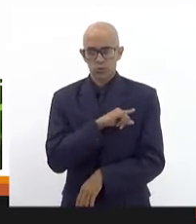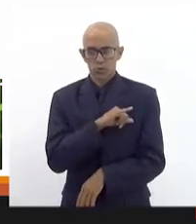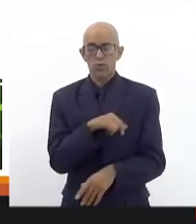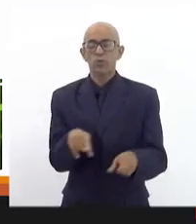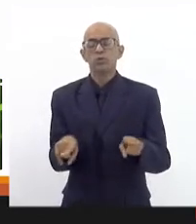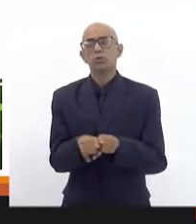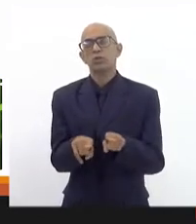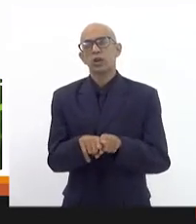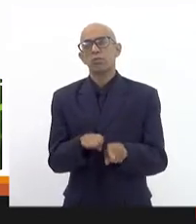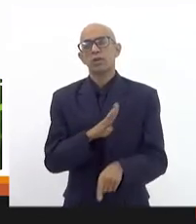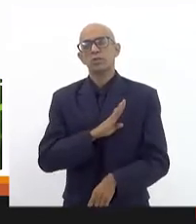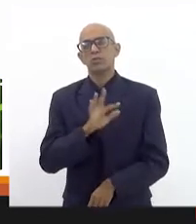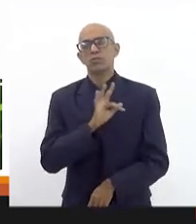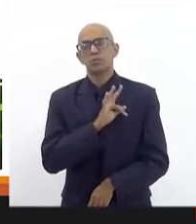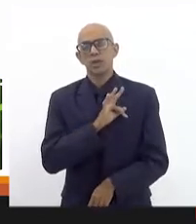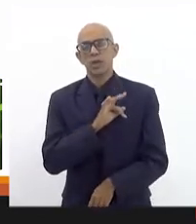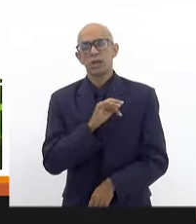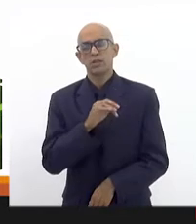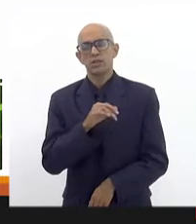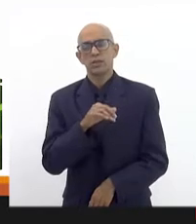Baixada Fluminense, né?